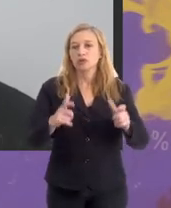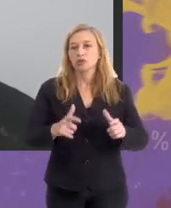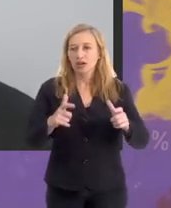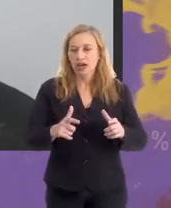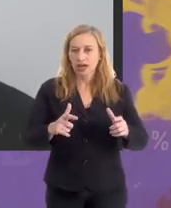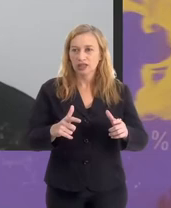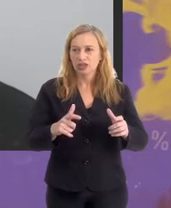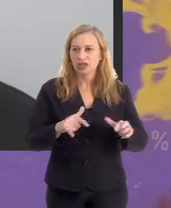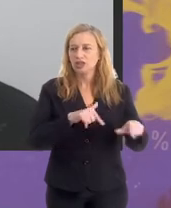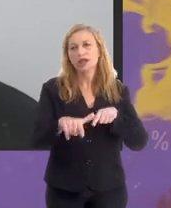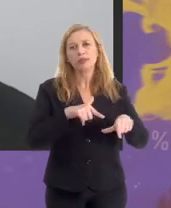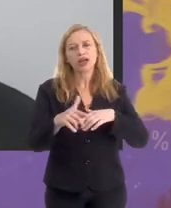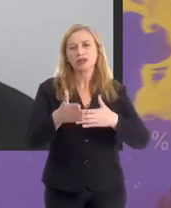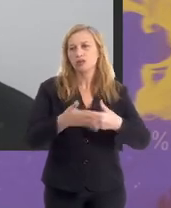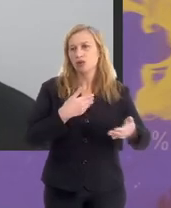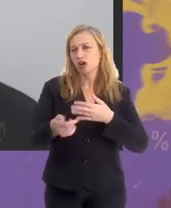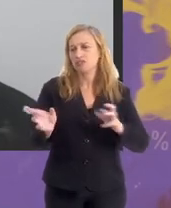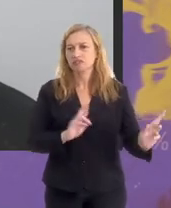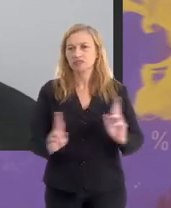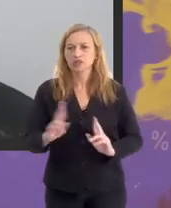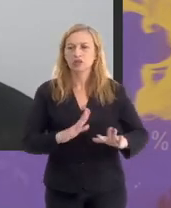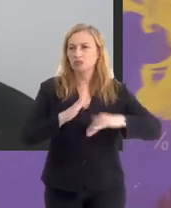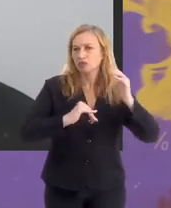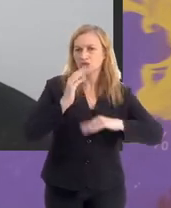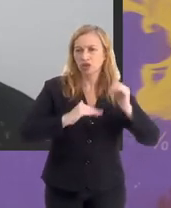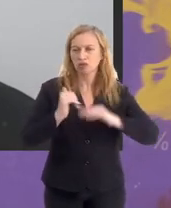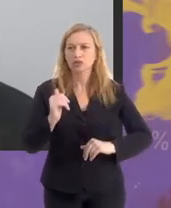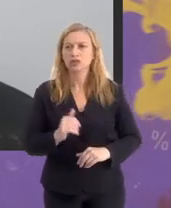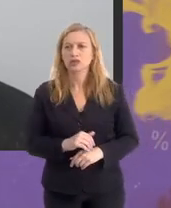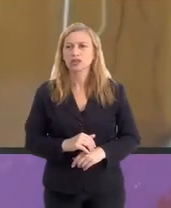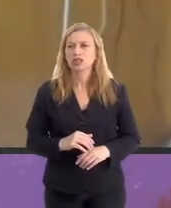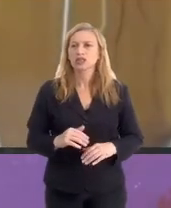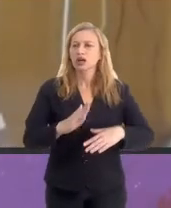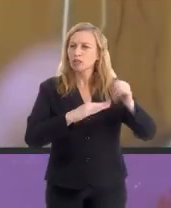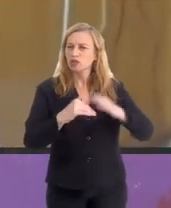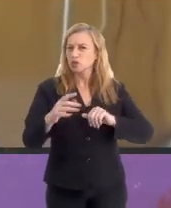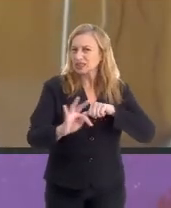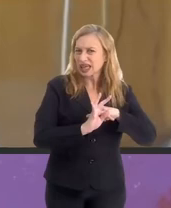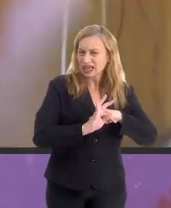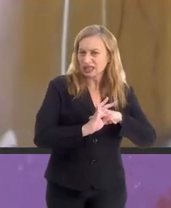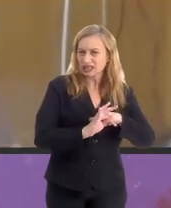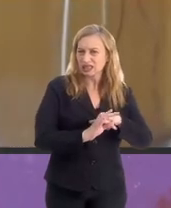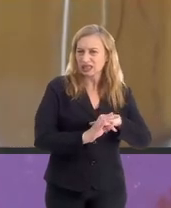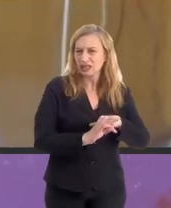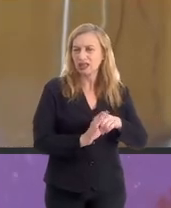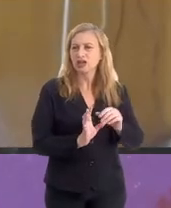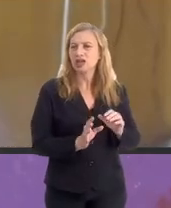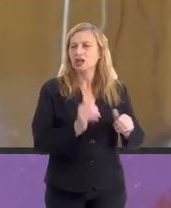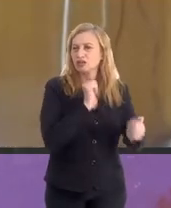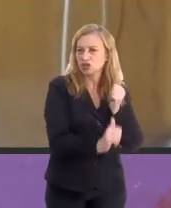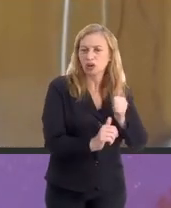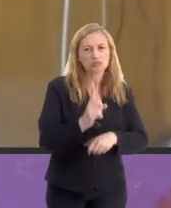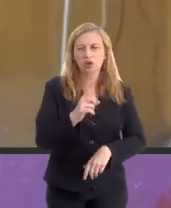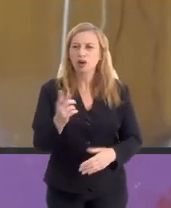cenários corporativos em qualquer relação profissional de qualquer Ofício hinos da profissão técnico de futebol